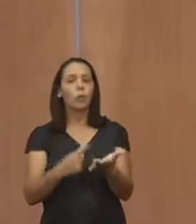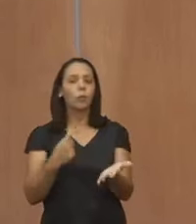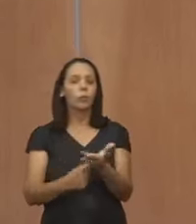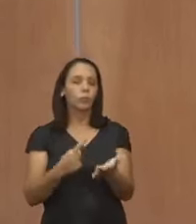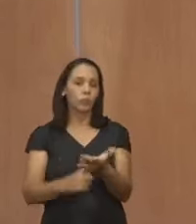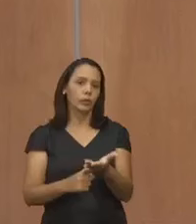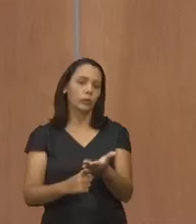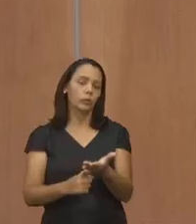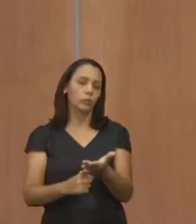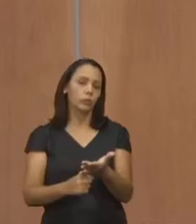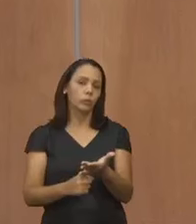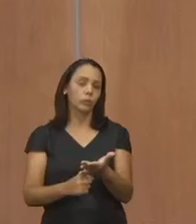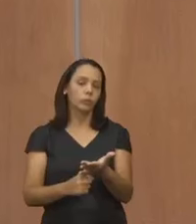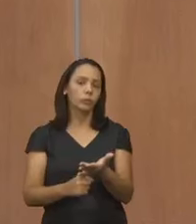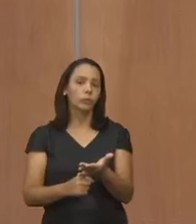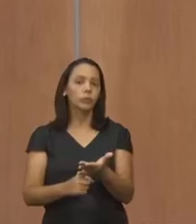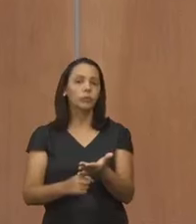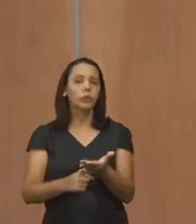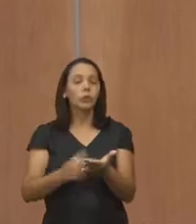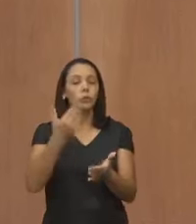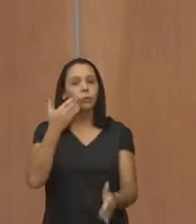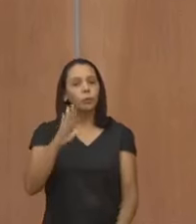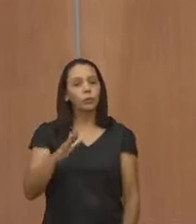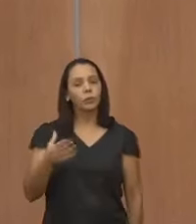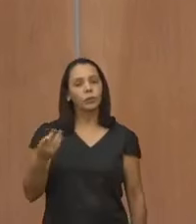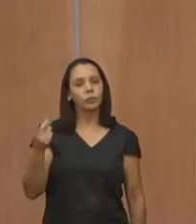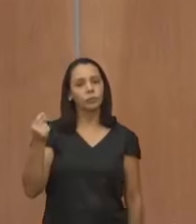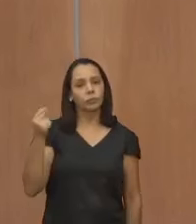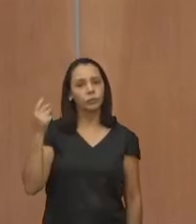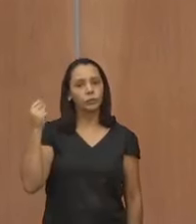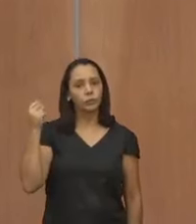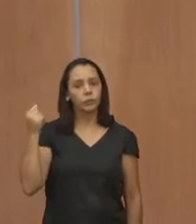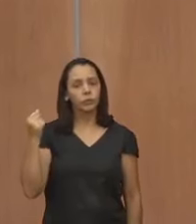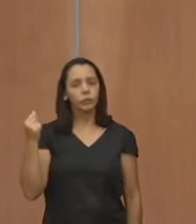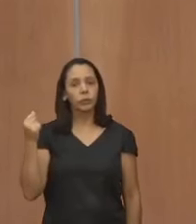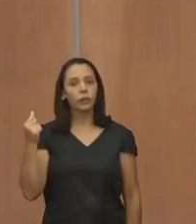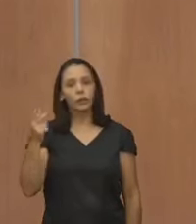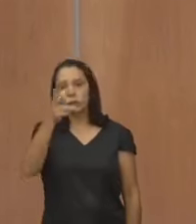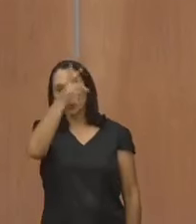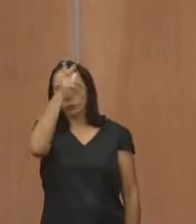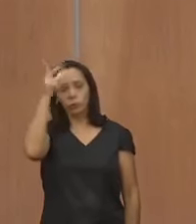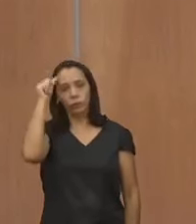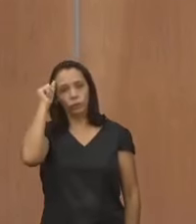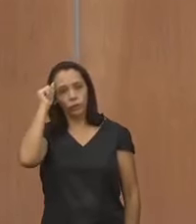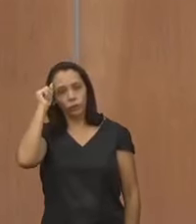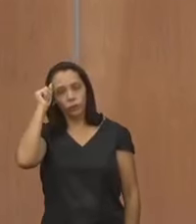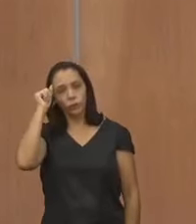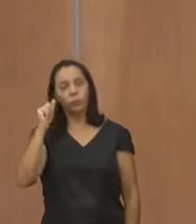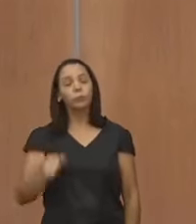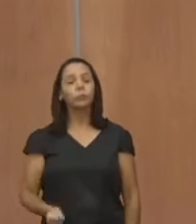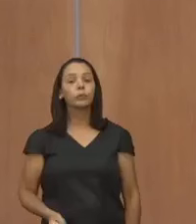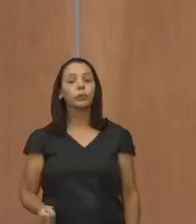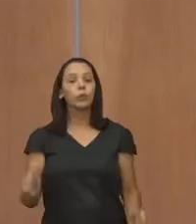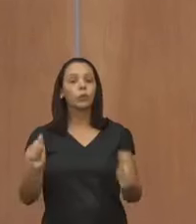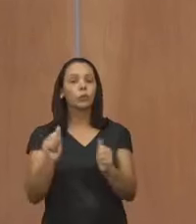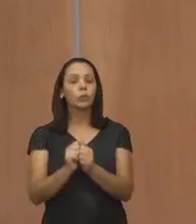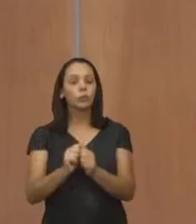assumido pela gestão atual junto à Associação de Moradores do Veranejal,